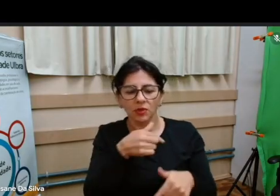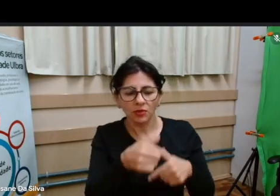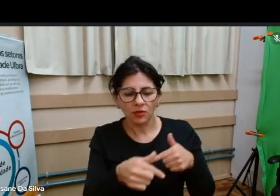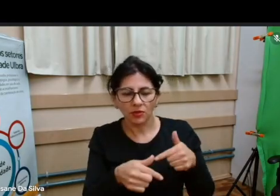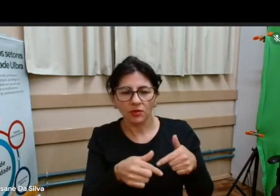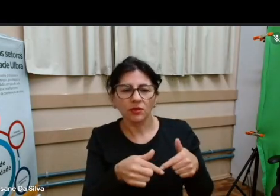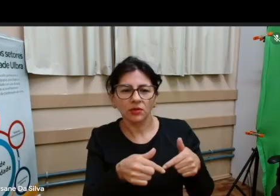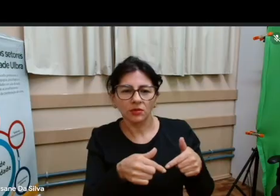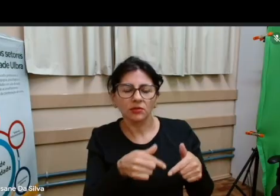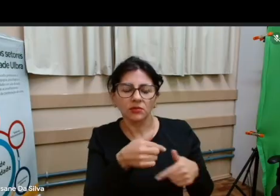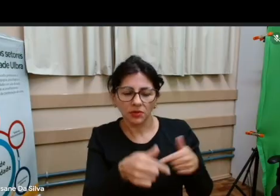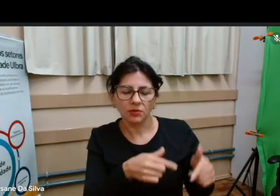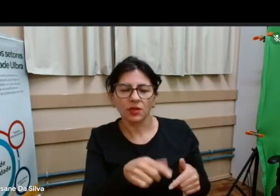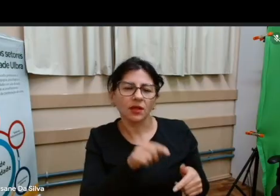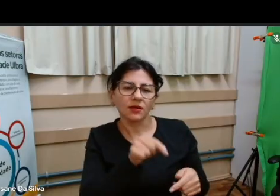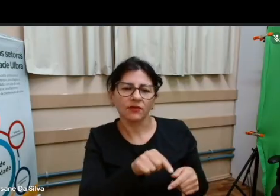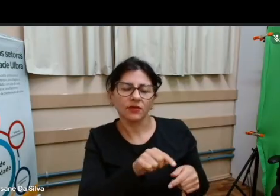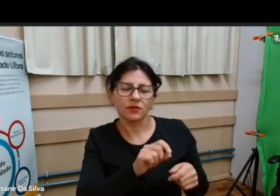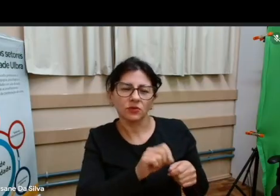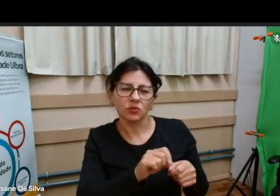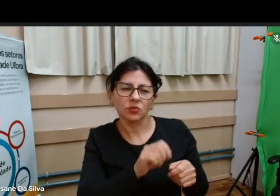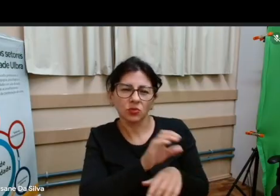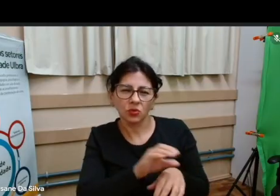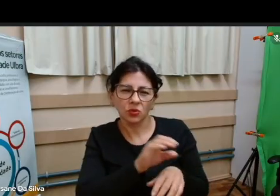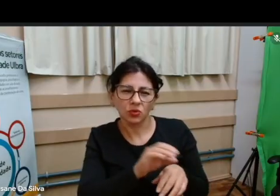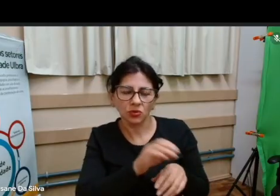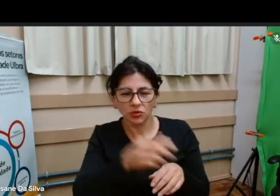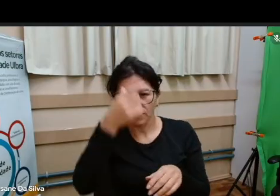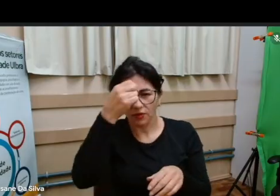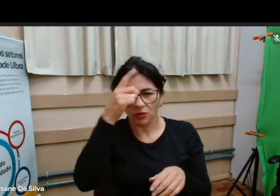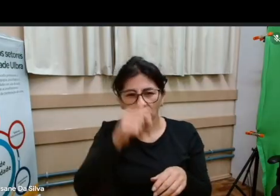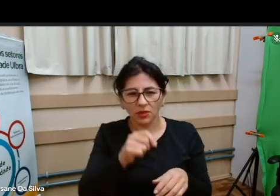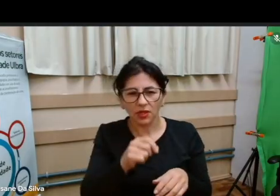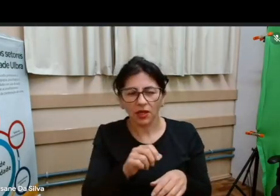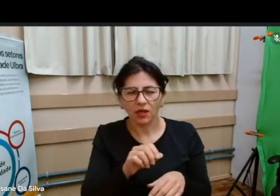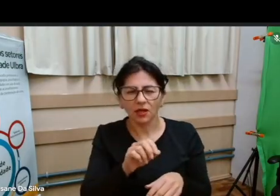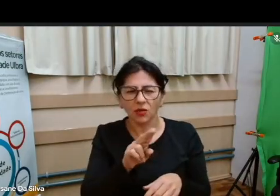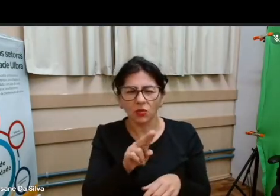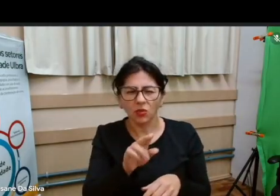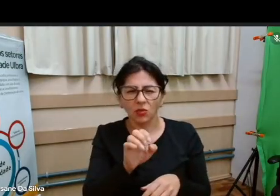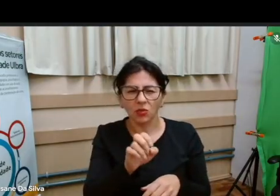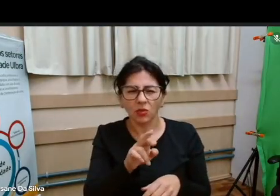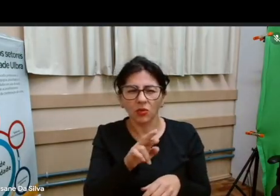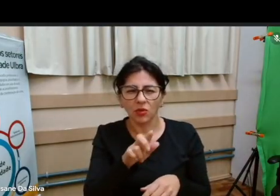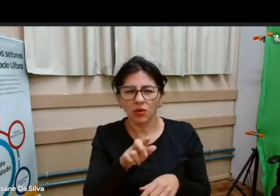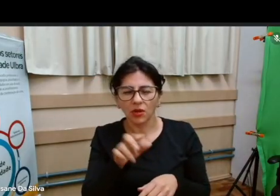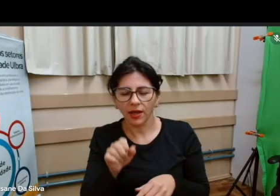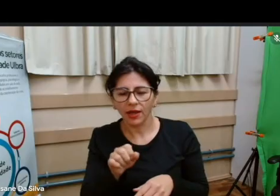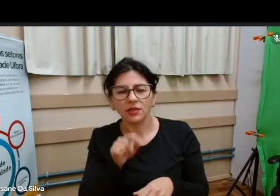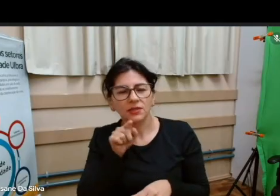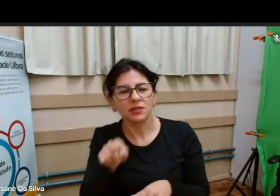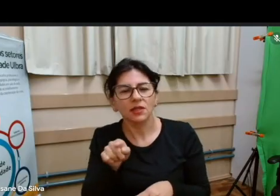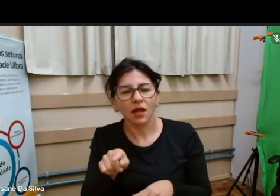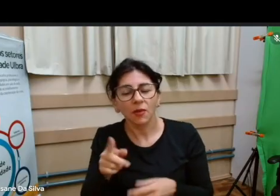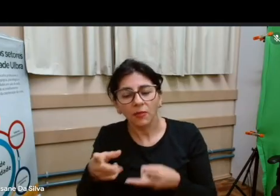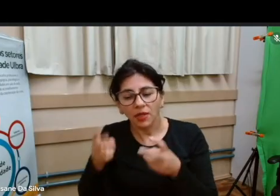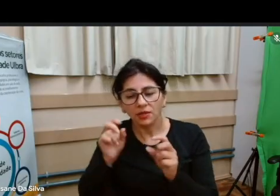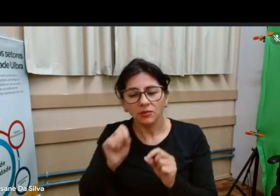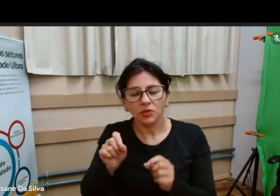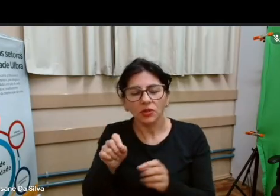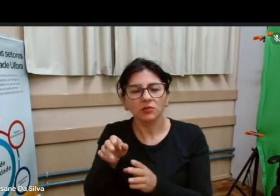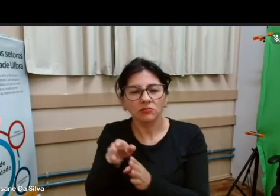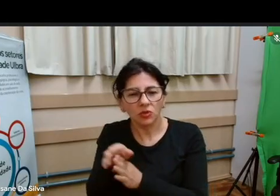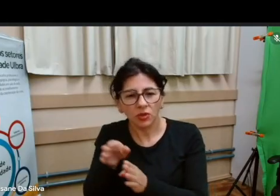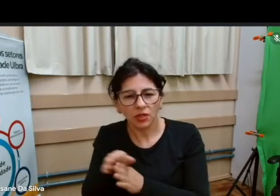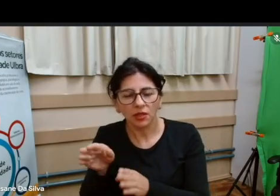da werges lá em Montenegro Universidade Estadual ã e a gente percebia isso né orientando alunos alunas